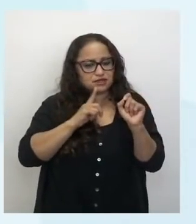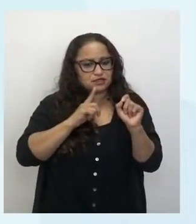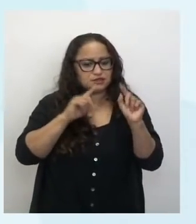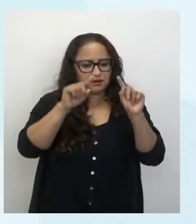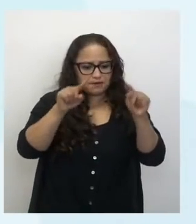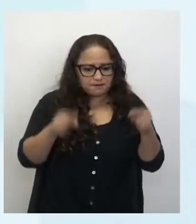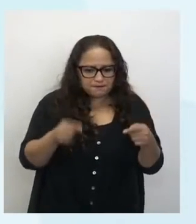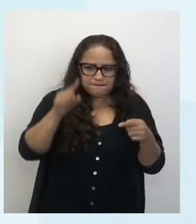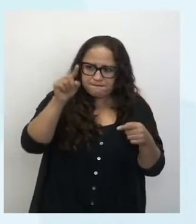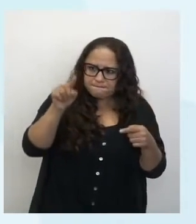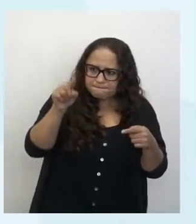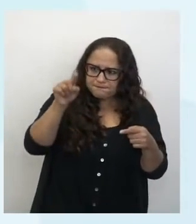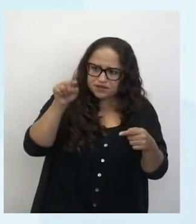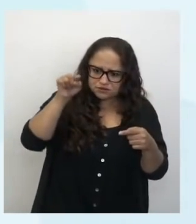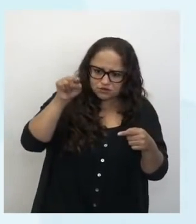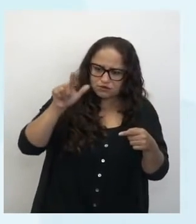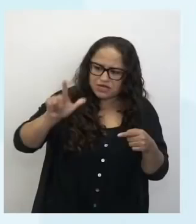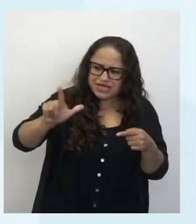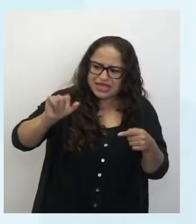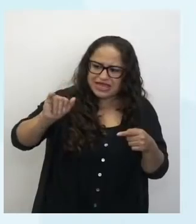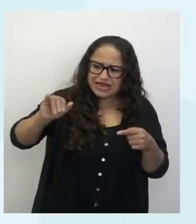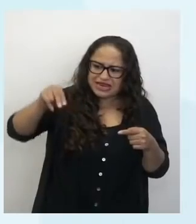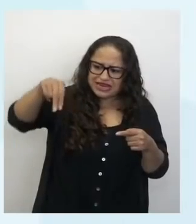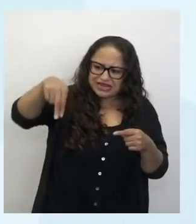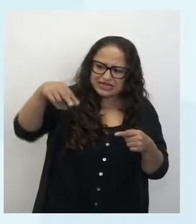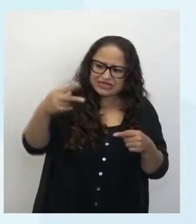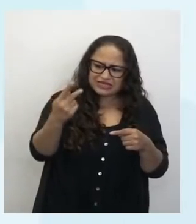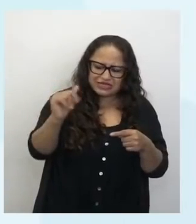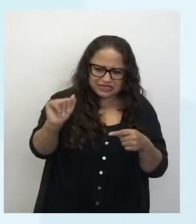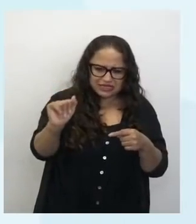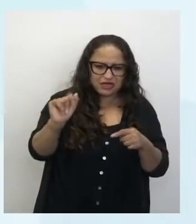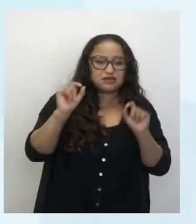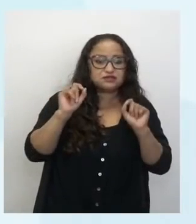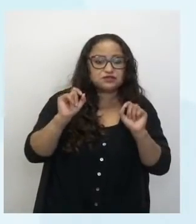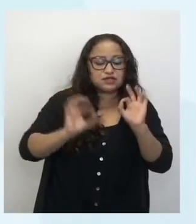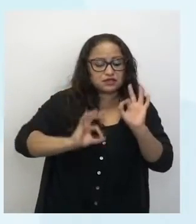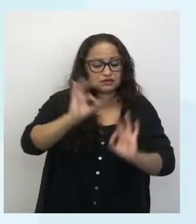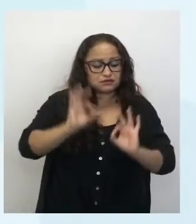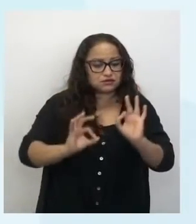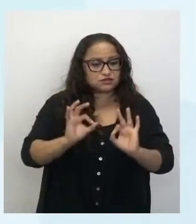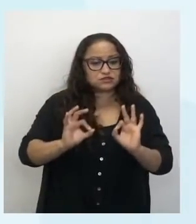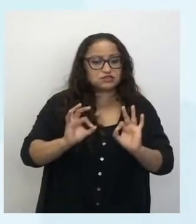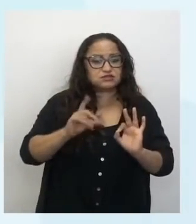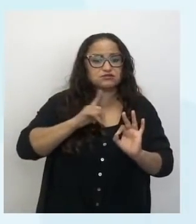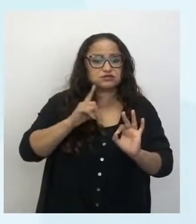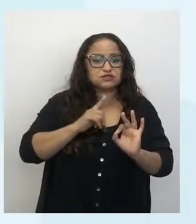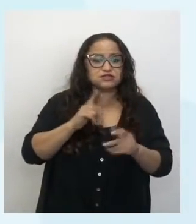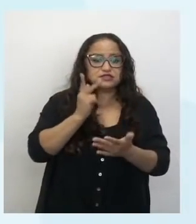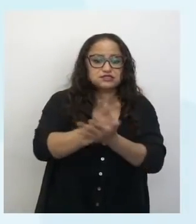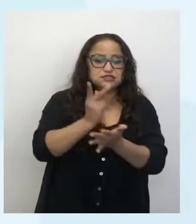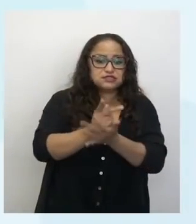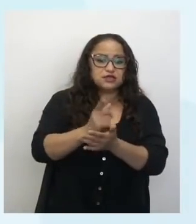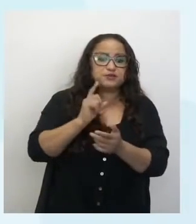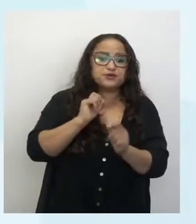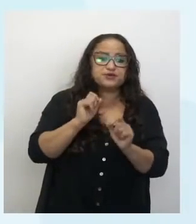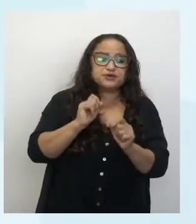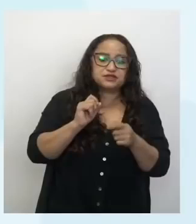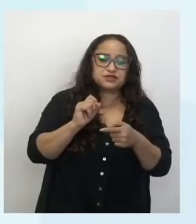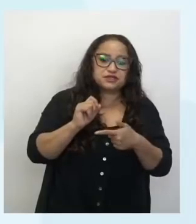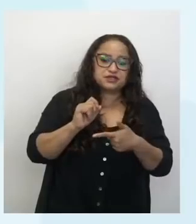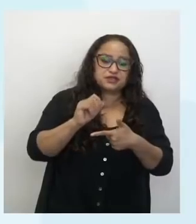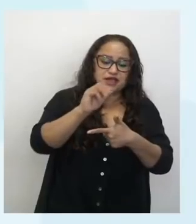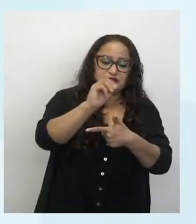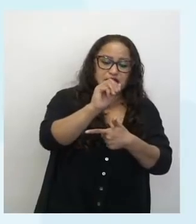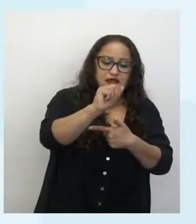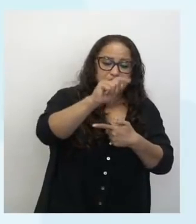esse símbolozinho aqui, tá bom? Então, nesta ordem, o que você tem que fazer? Em cima, colocar os dados do triângulo